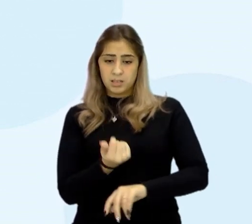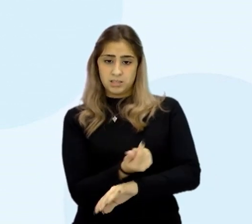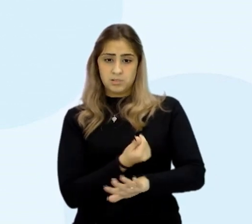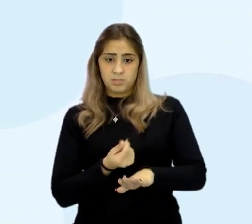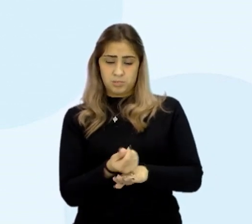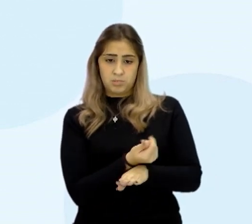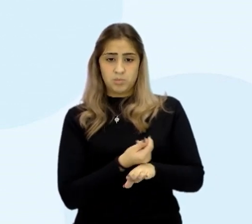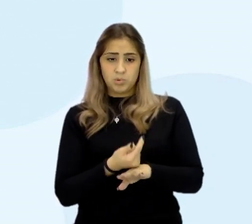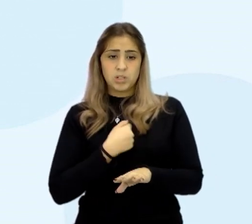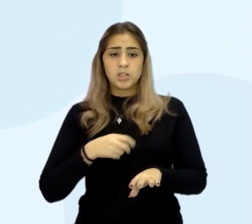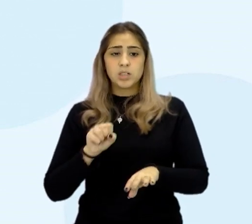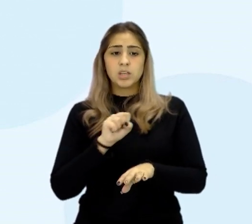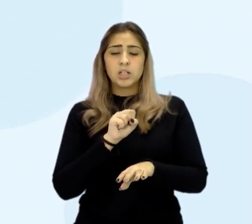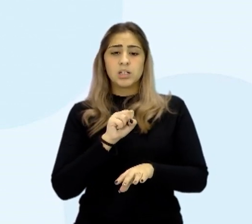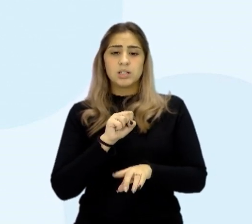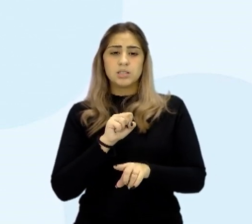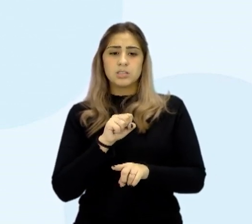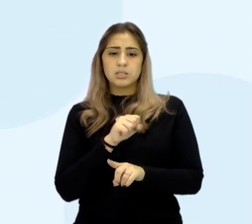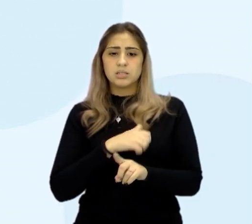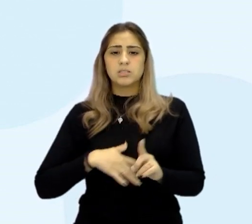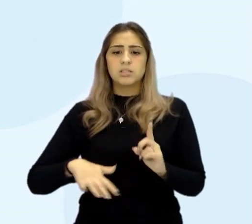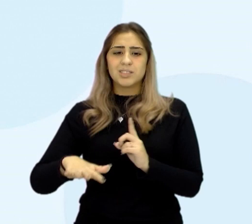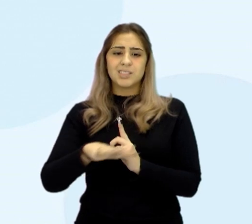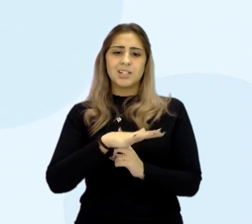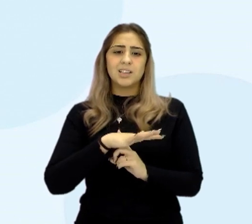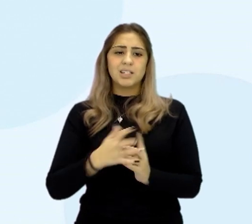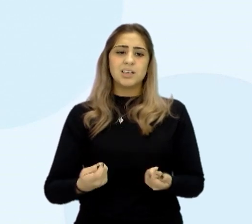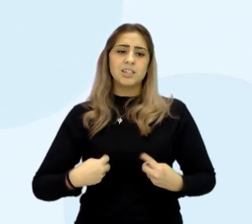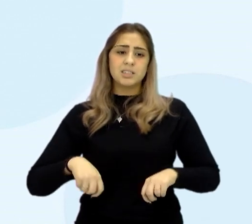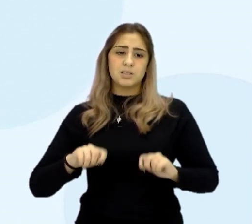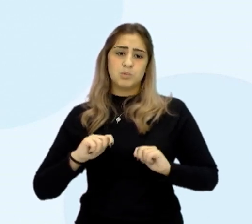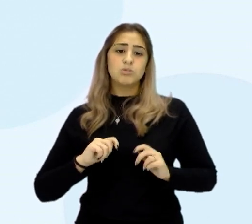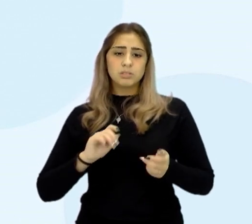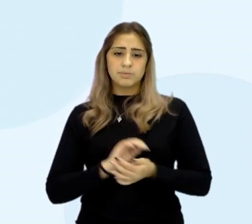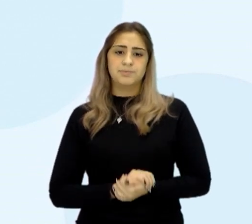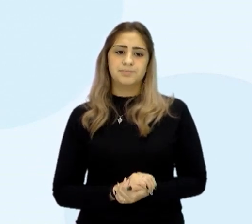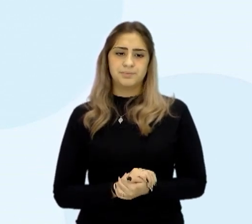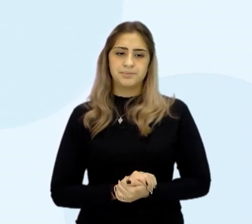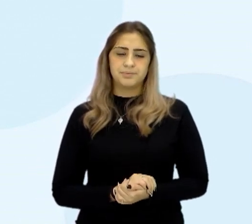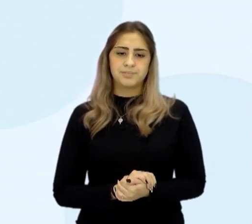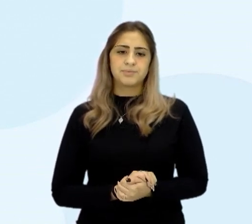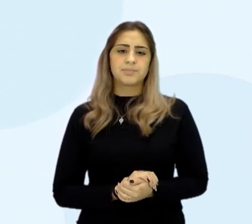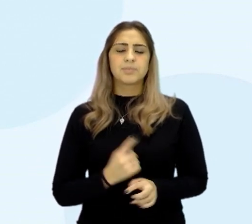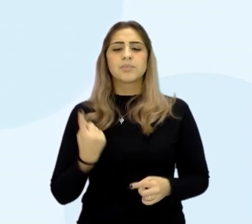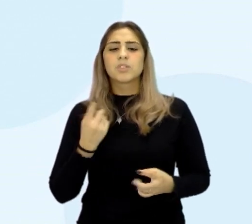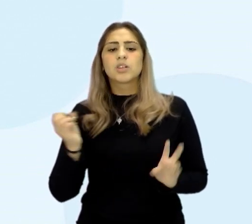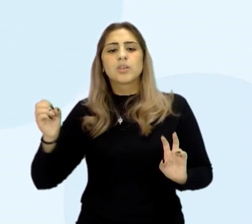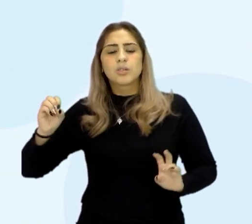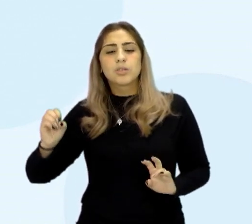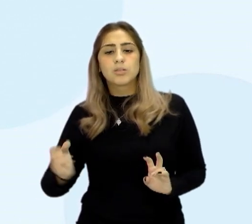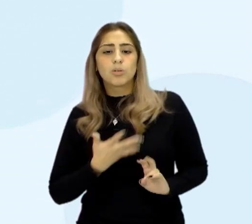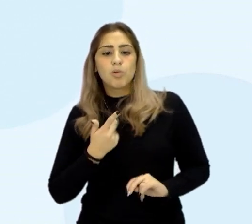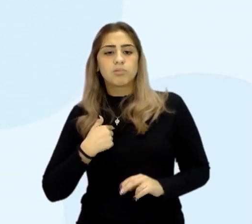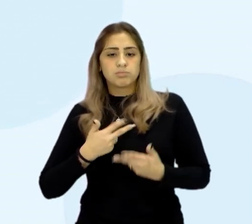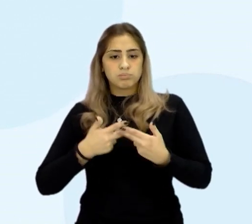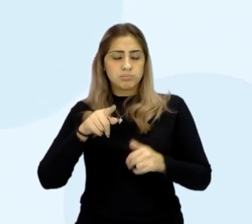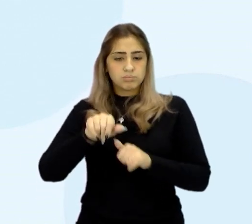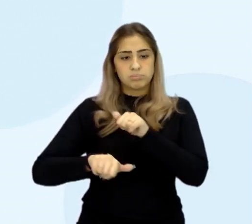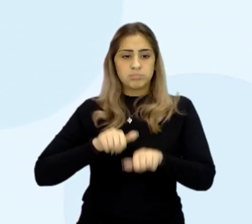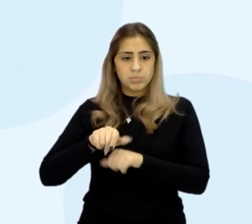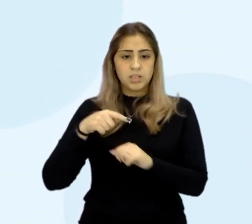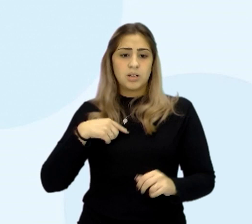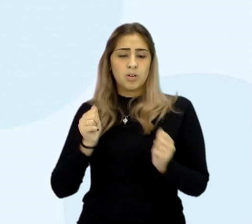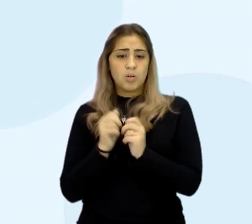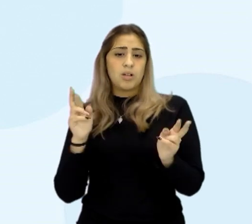e socialismo dentro desse período da Guerra Fria? O capitalismo, né? Um novo cenário se consolidou nas relações de